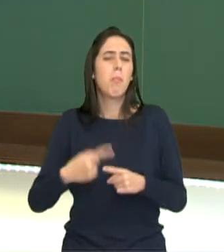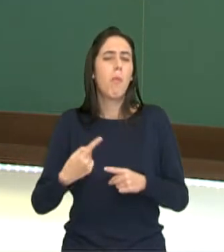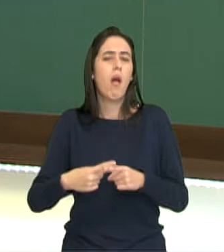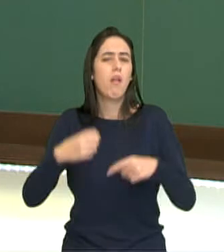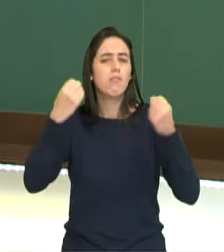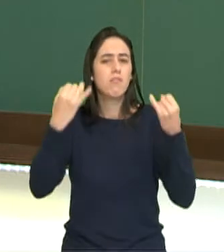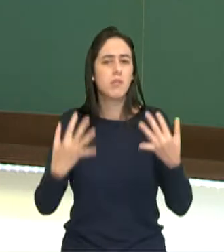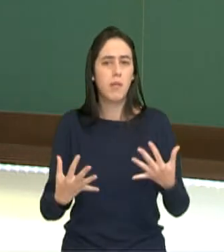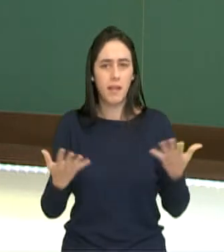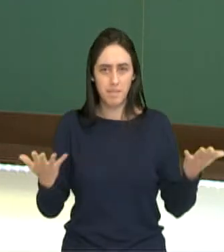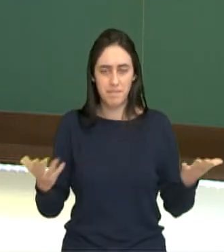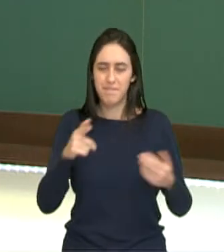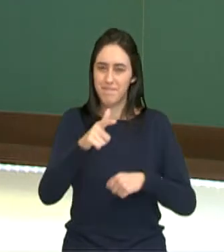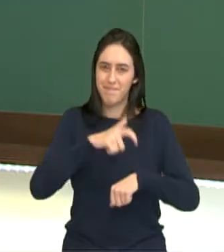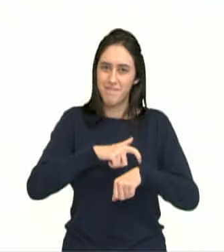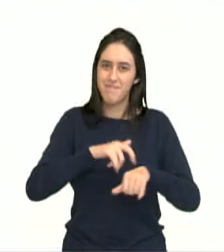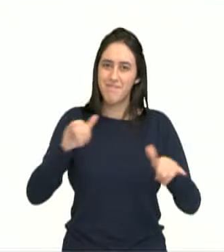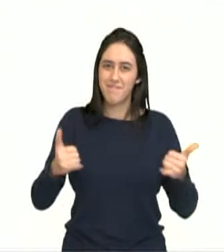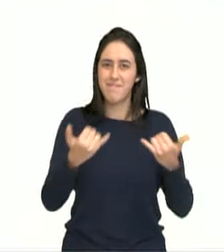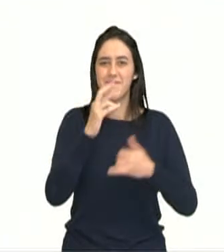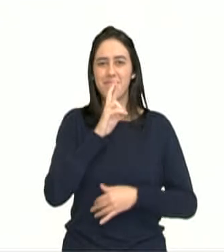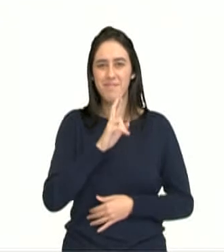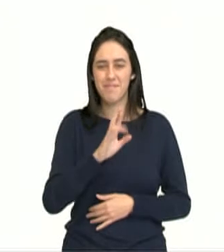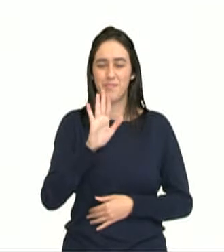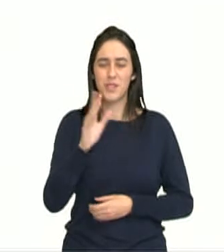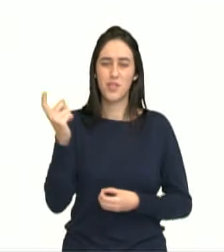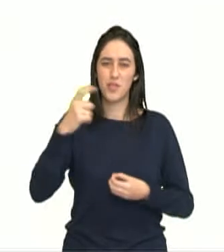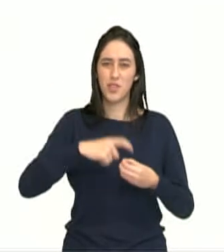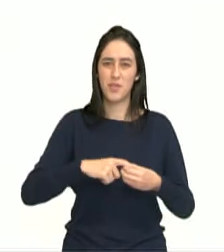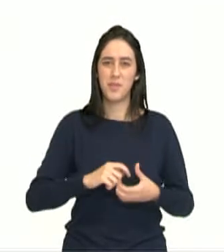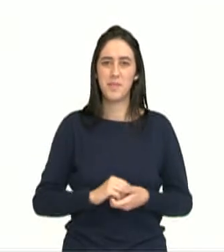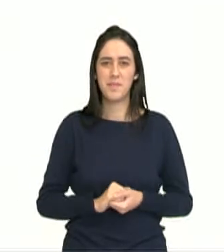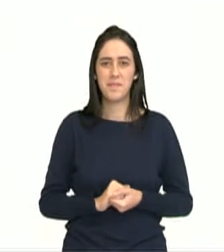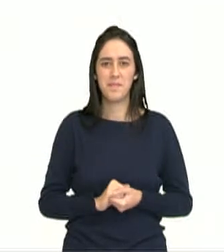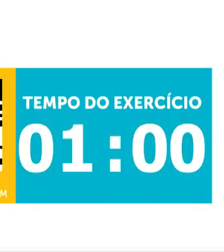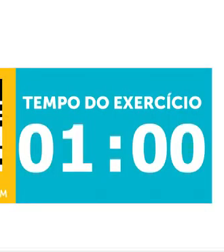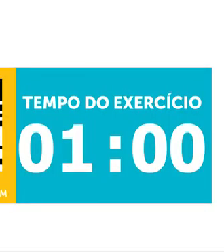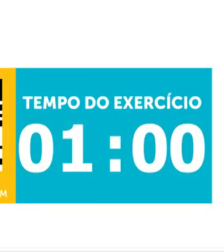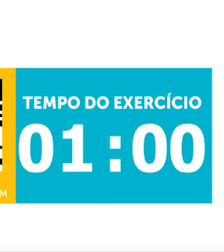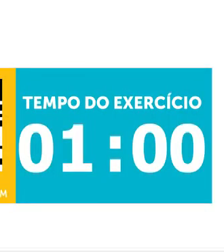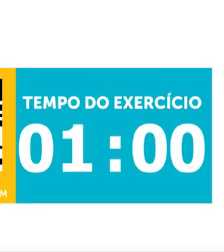o porquê? Vou dar um tempinho para que vocês possam responder e já já a gente volta.